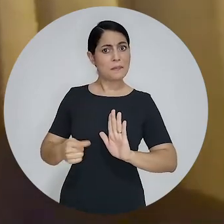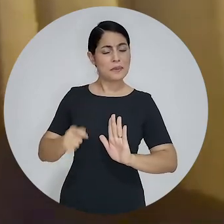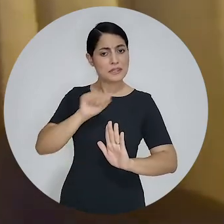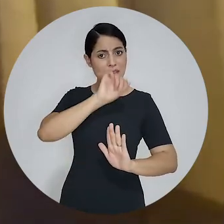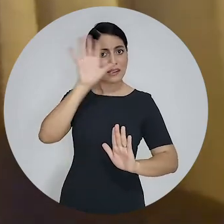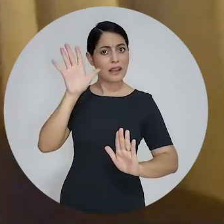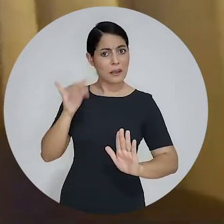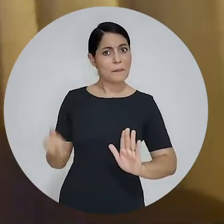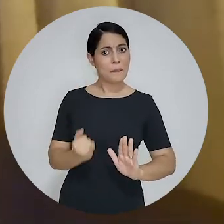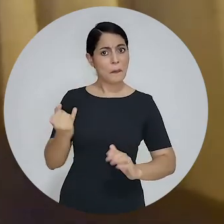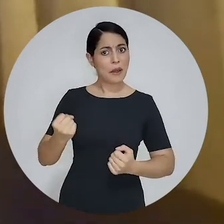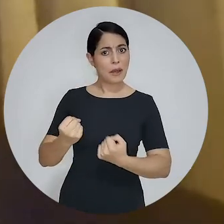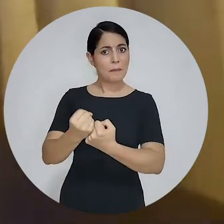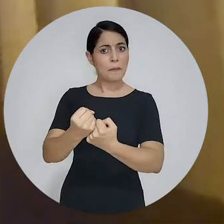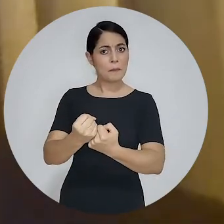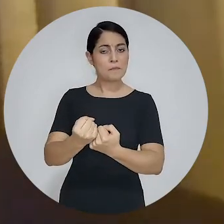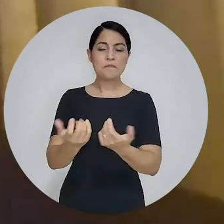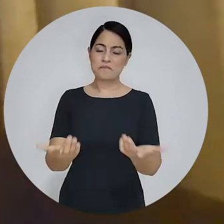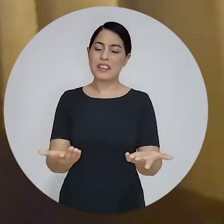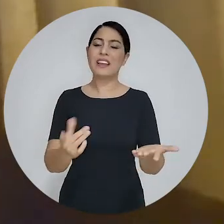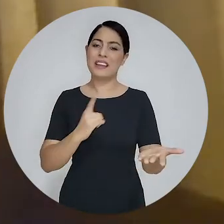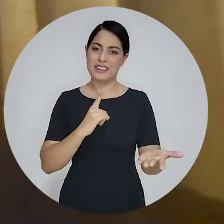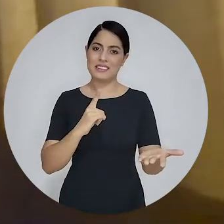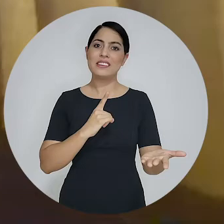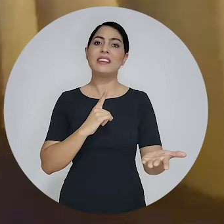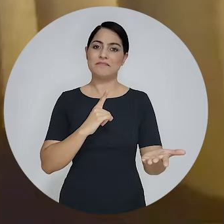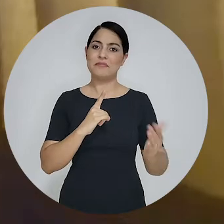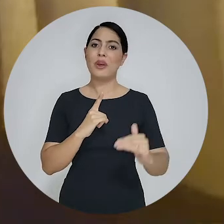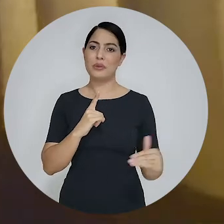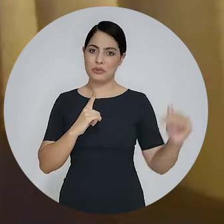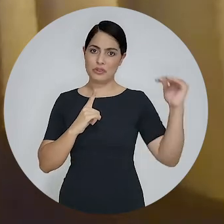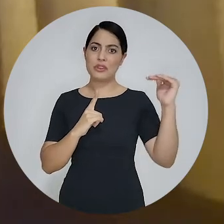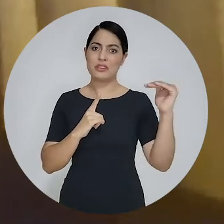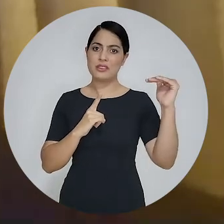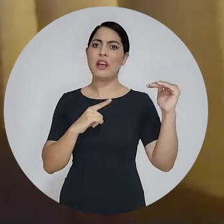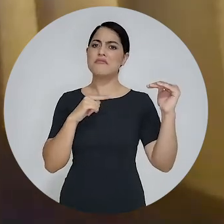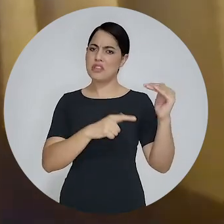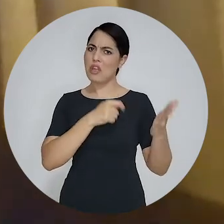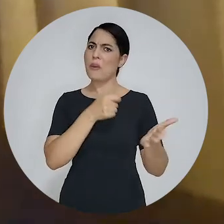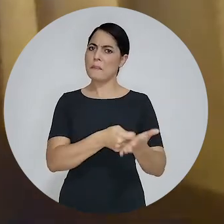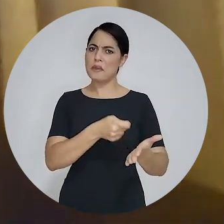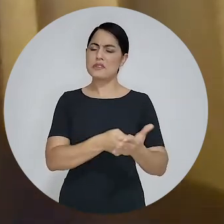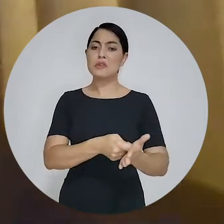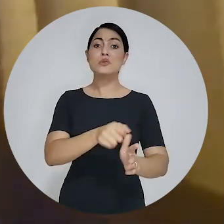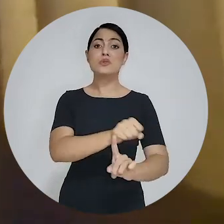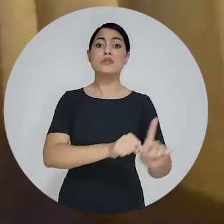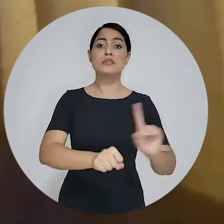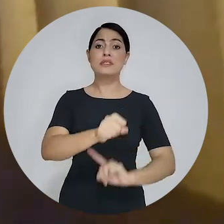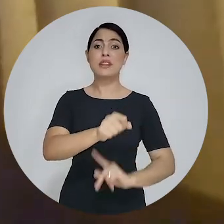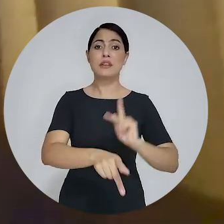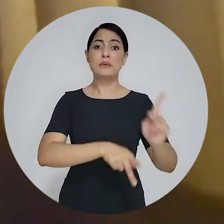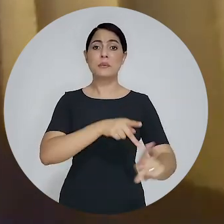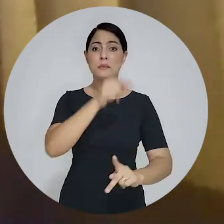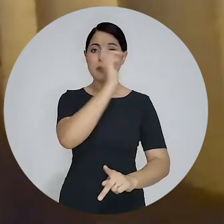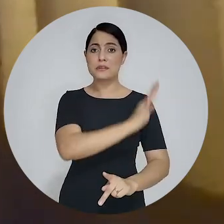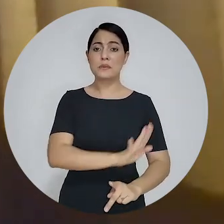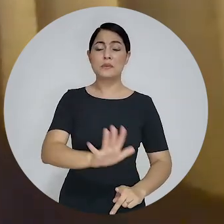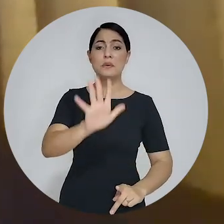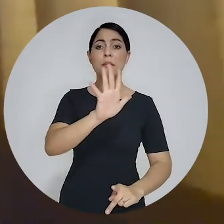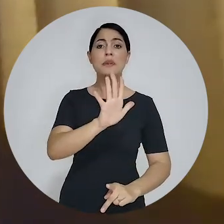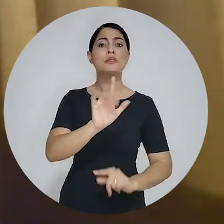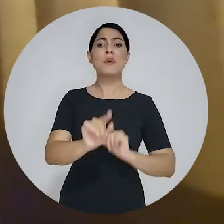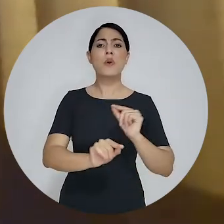é de fundamental importância. E daí a obrigação que tem as nossas autoridades, que tem a nossa sociedade, no que